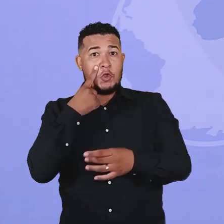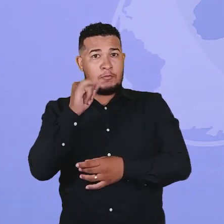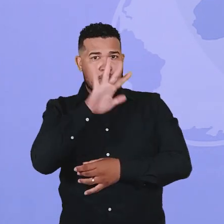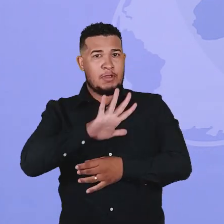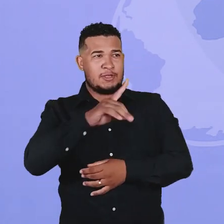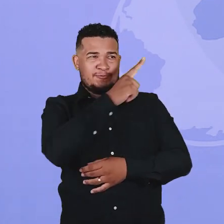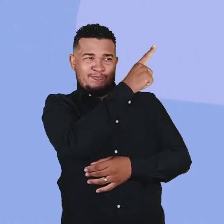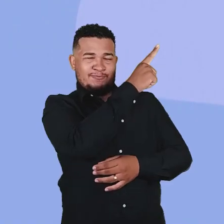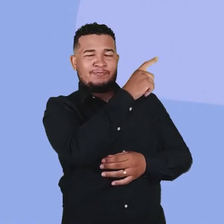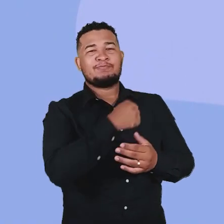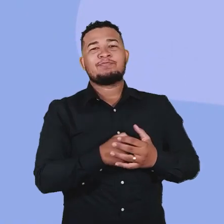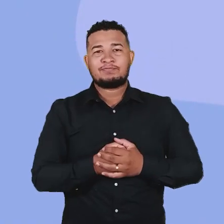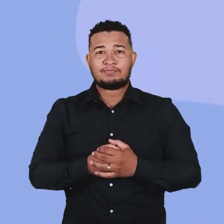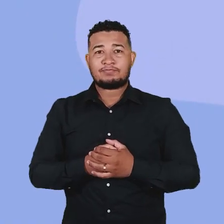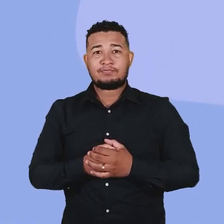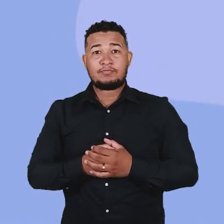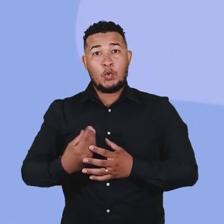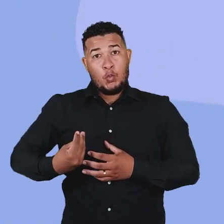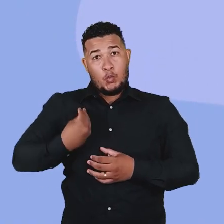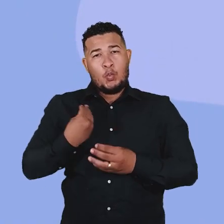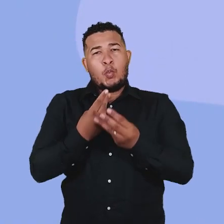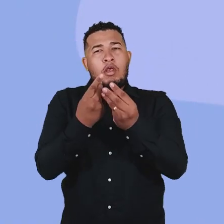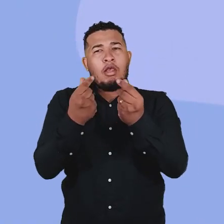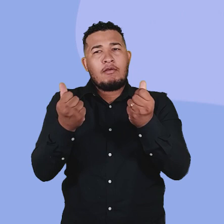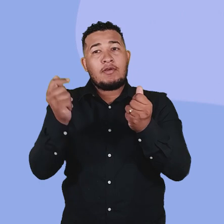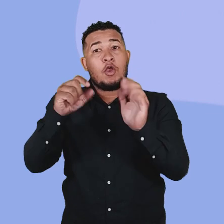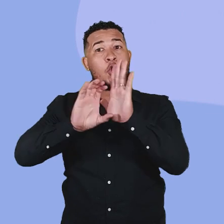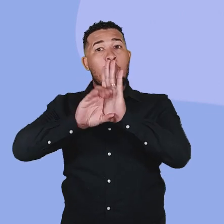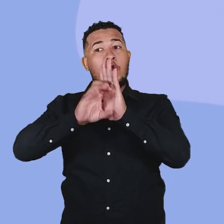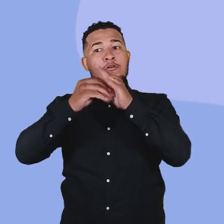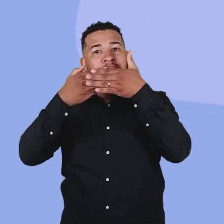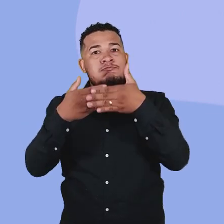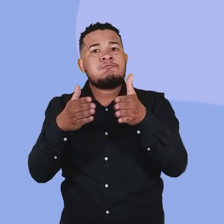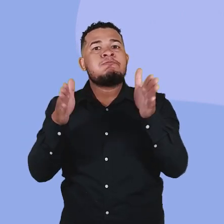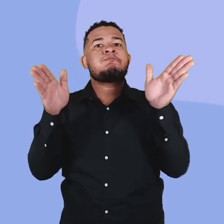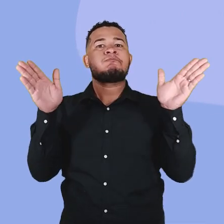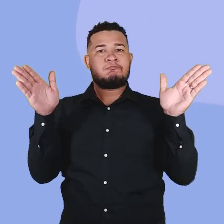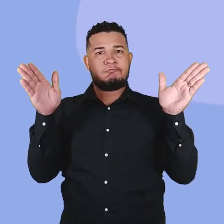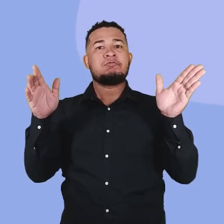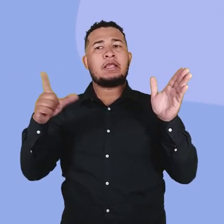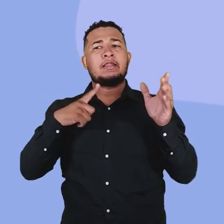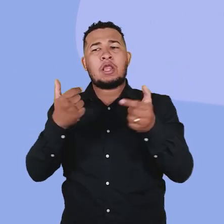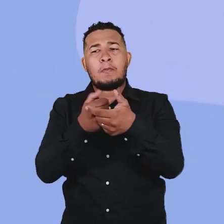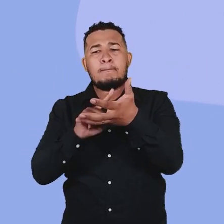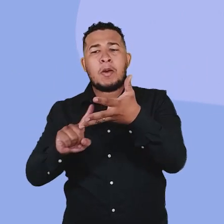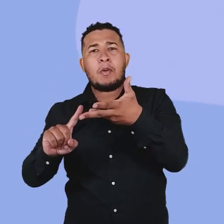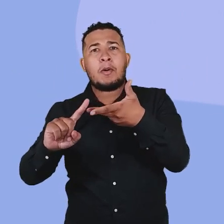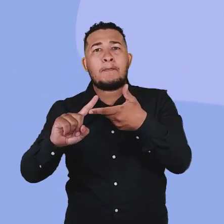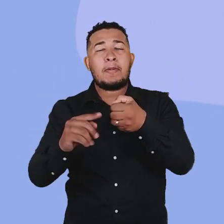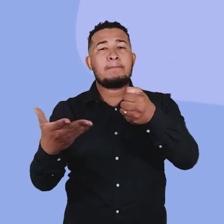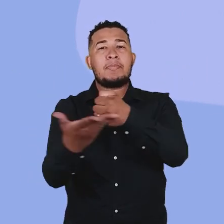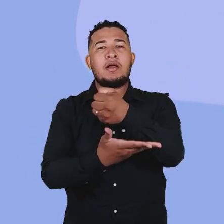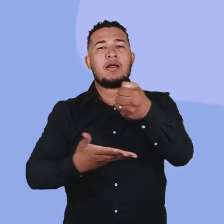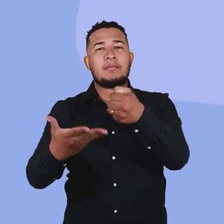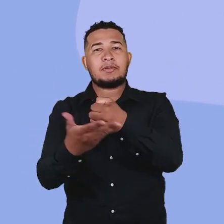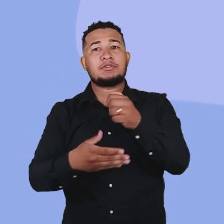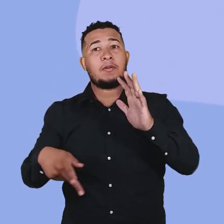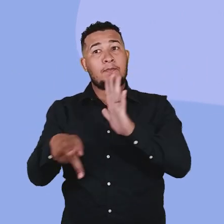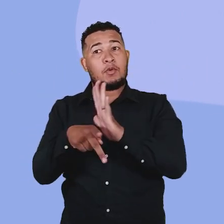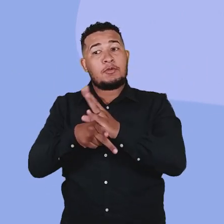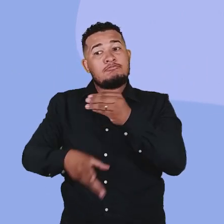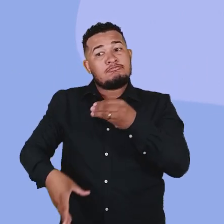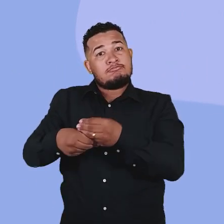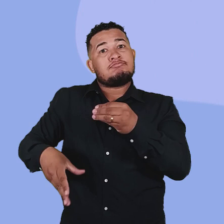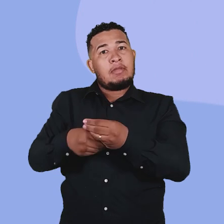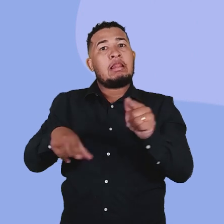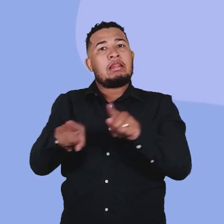nós vamos acompanhar na tela. Qualidade de vida é um conceito amplo que envolve condições básicas e